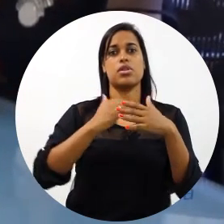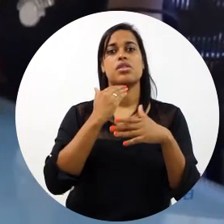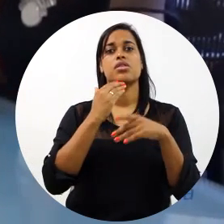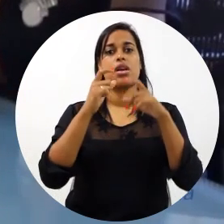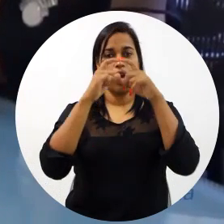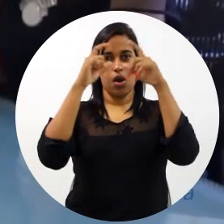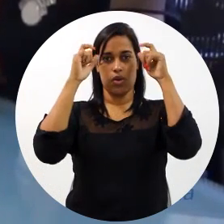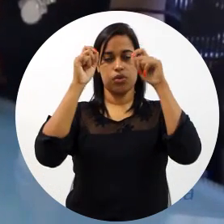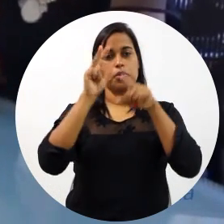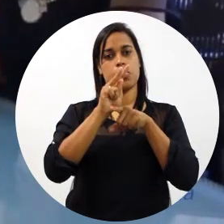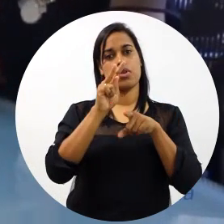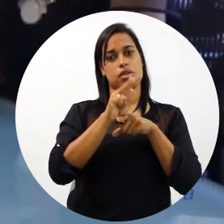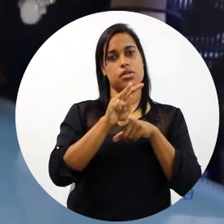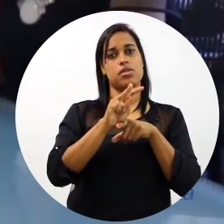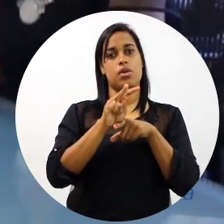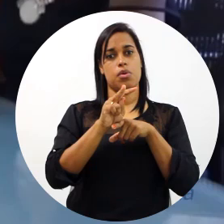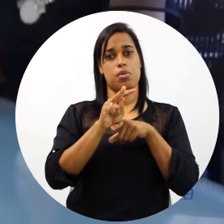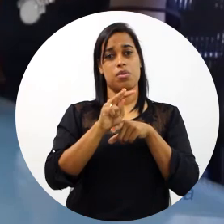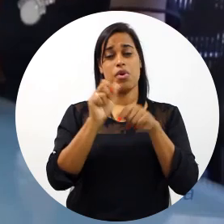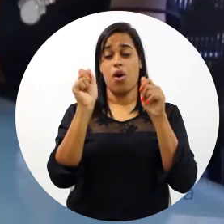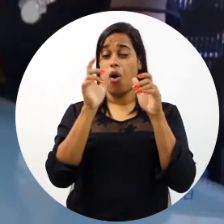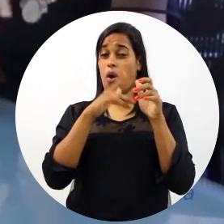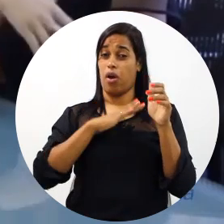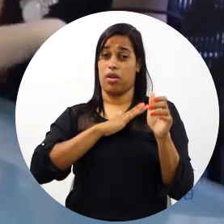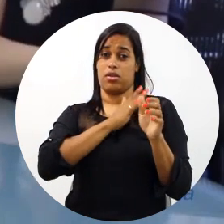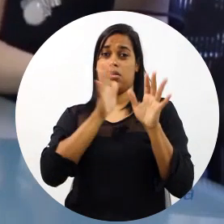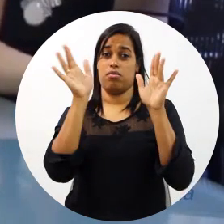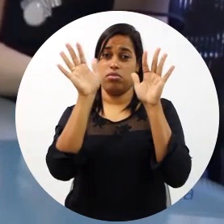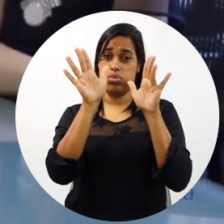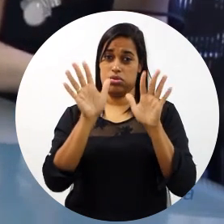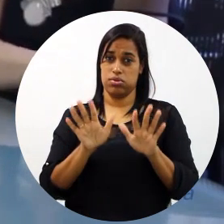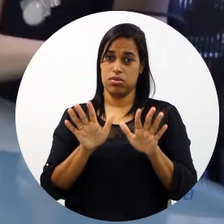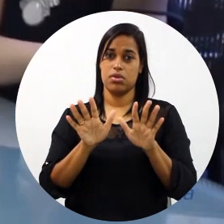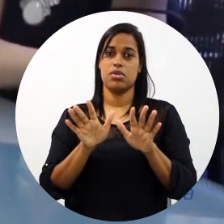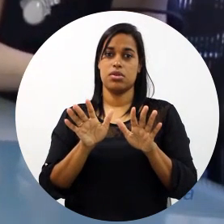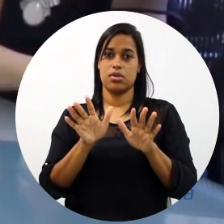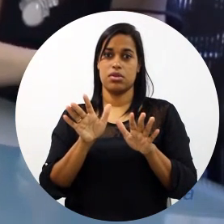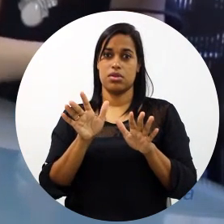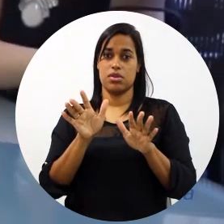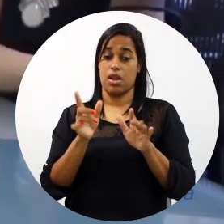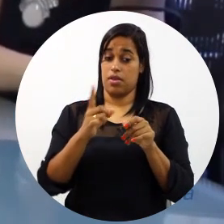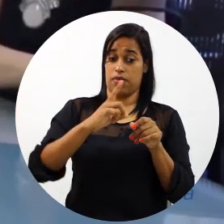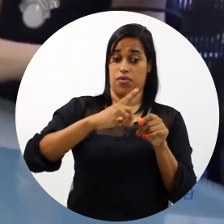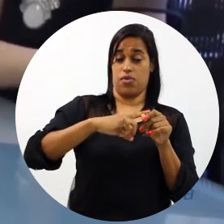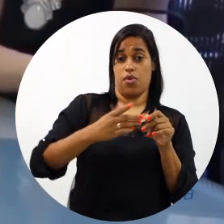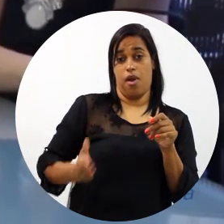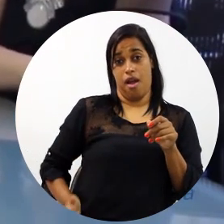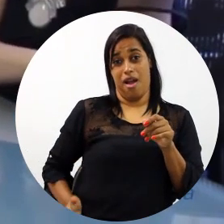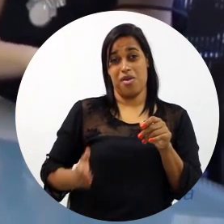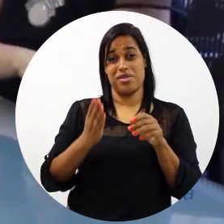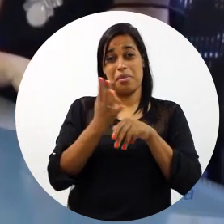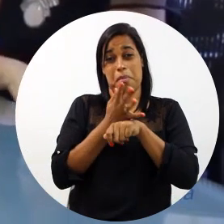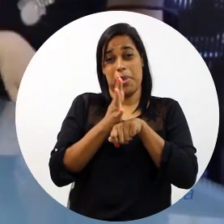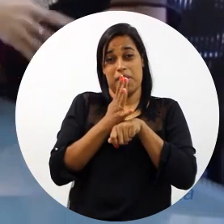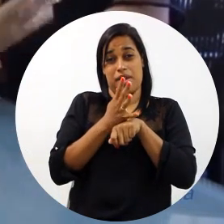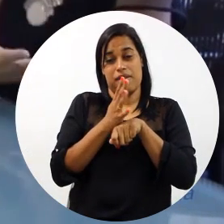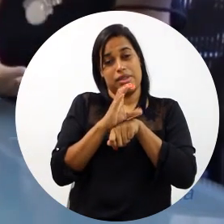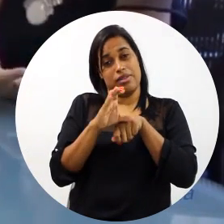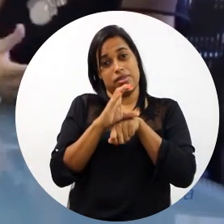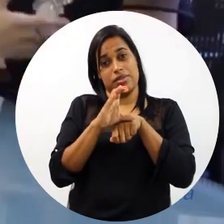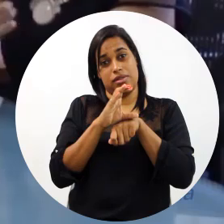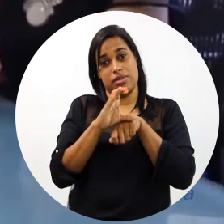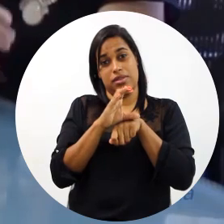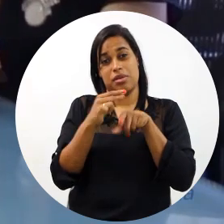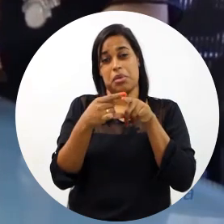sem óculos de proteção. Uma poeira enorme, que assim, a calça jeans voltou branca, né? A calça jeans escura voltou cinza, de